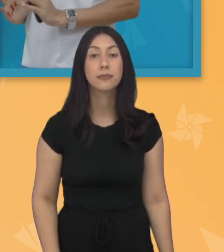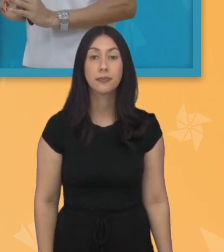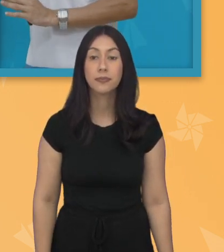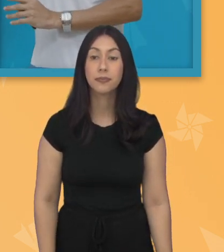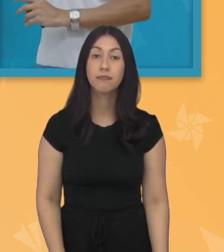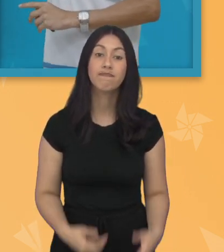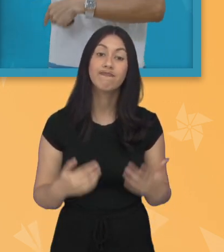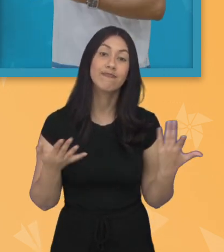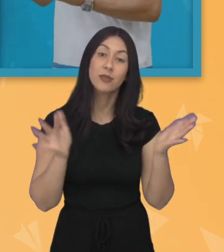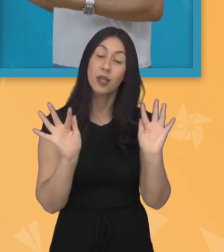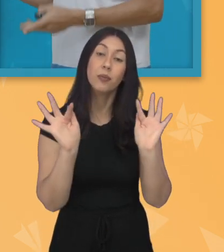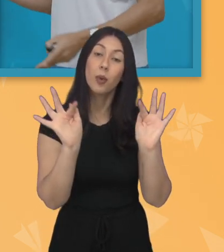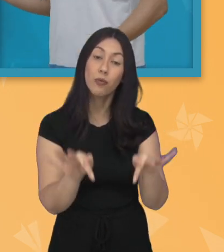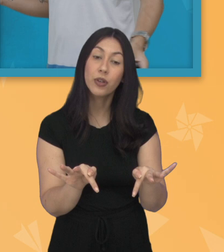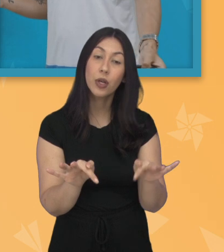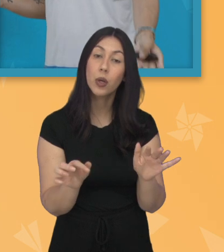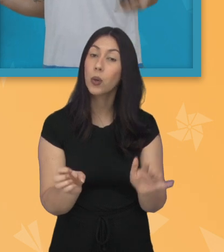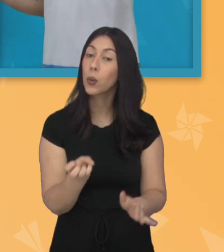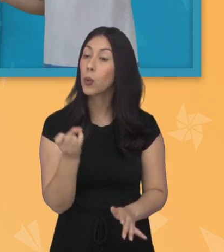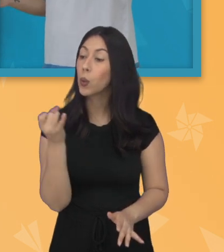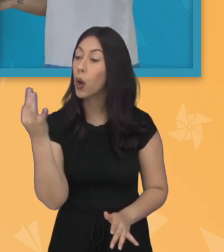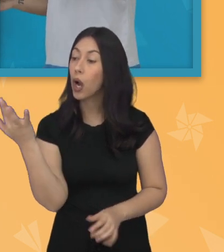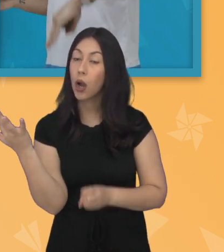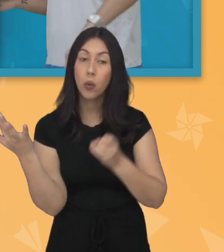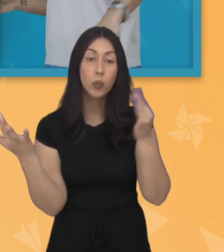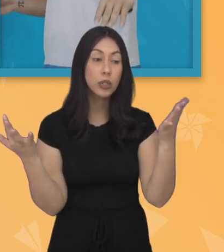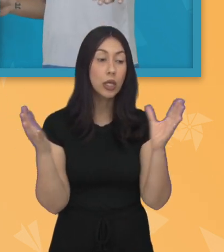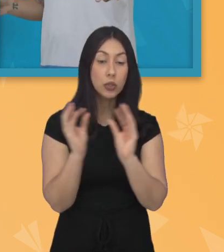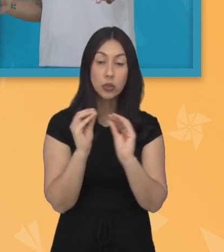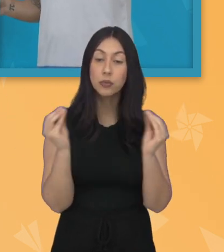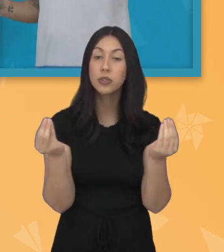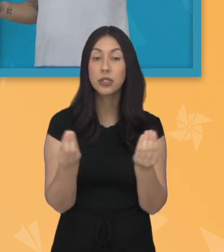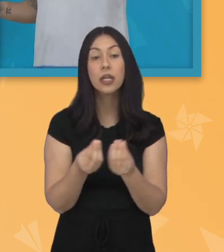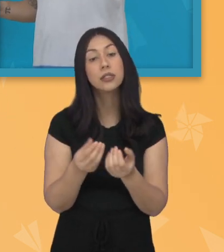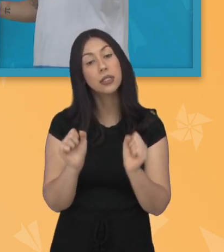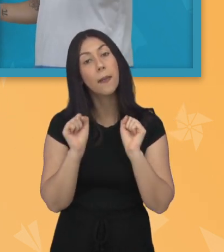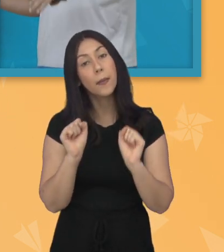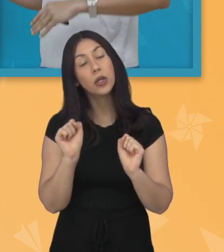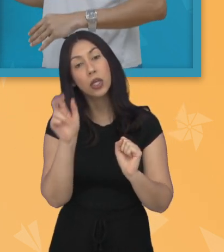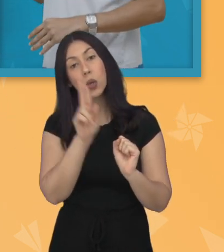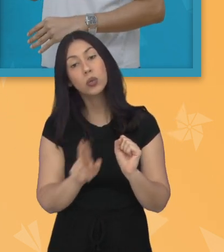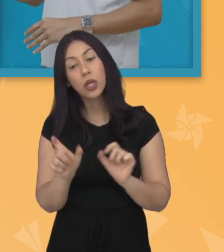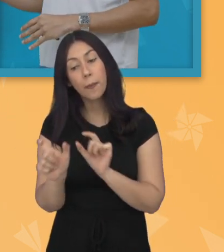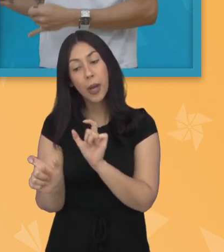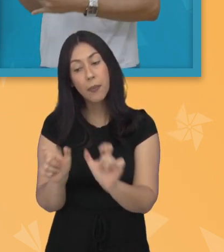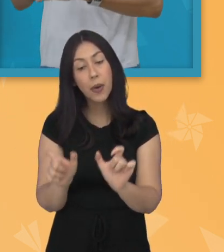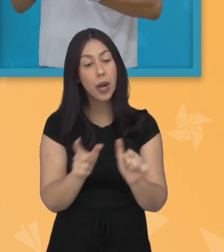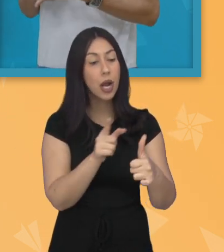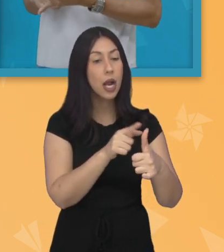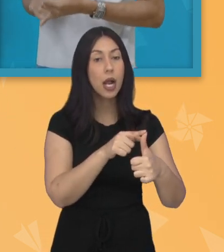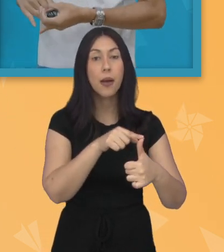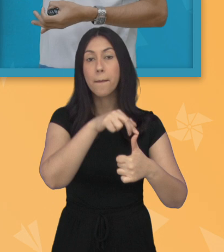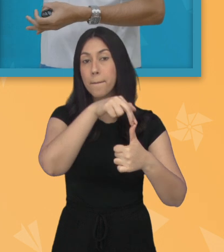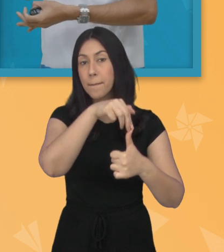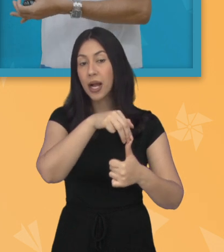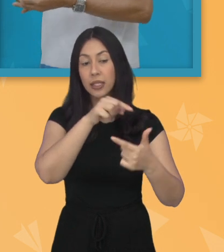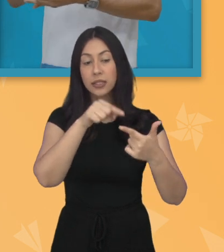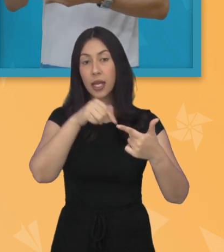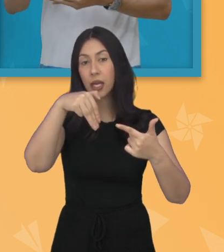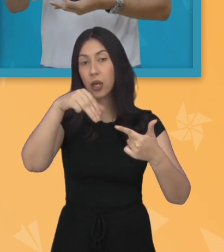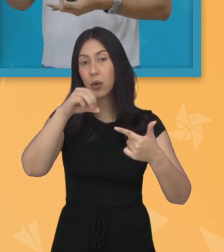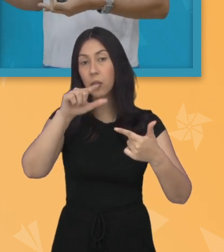você deseja ali. E por fim, as quantidades de substâncias podem ser calculadas e dadas a partir de massa, número de